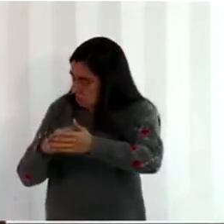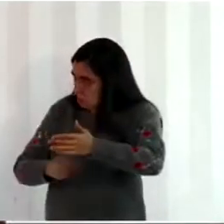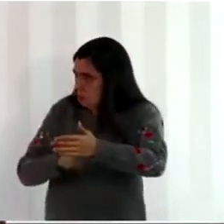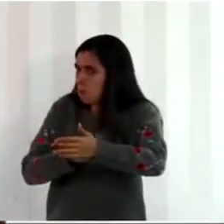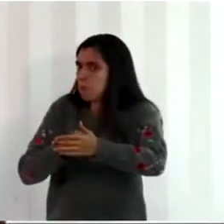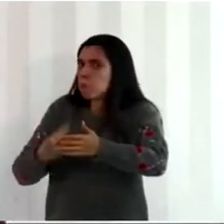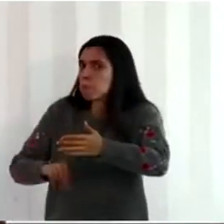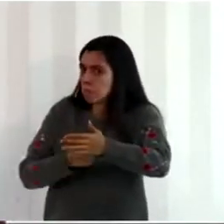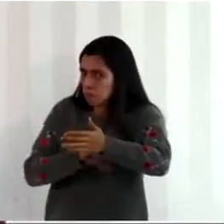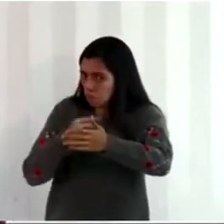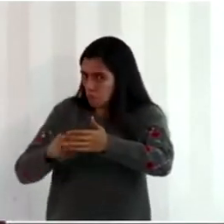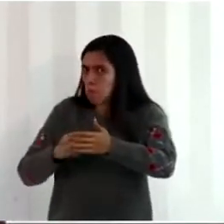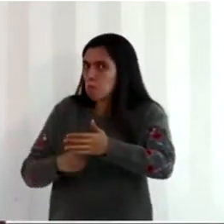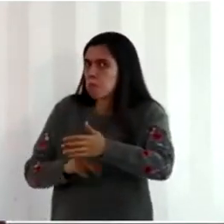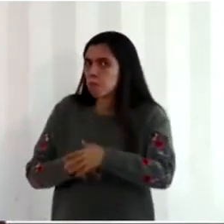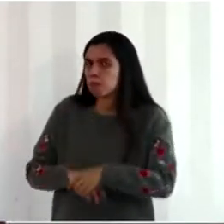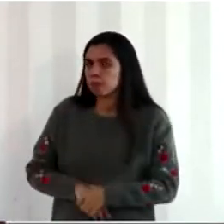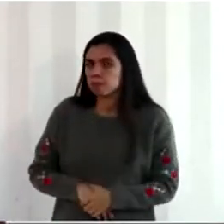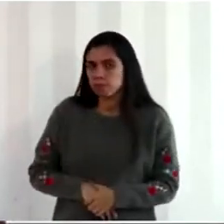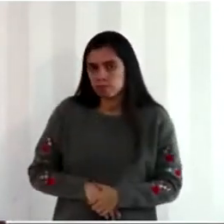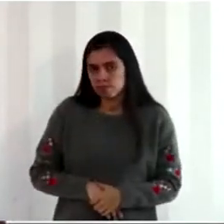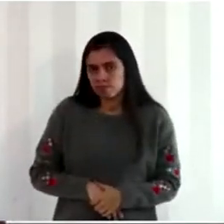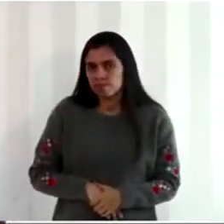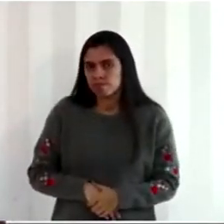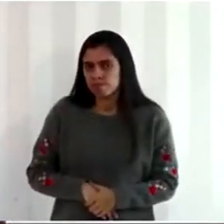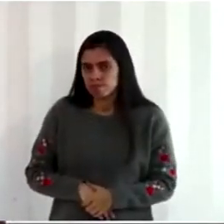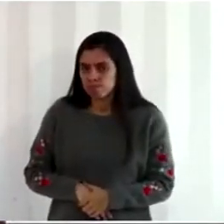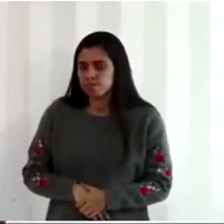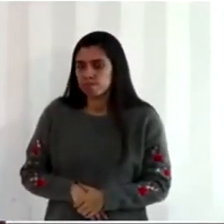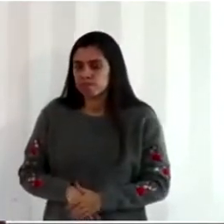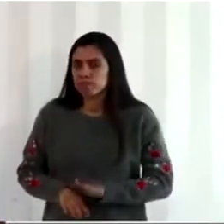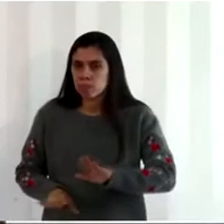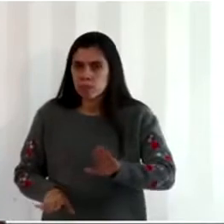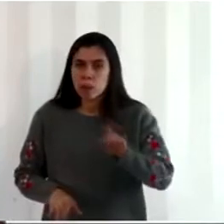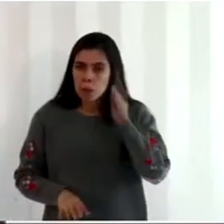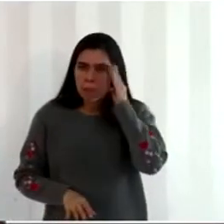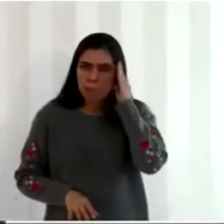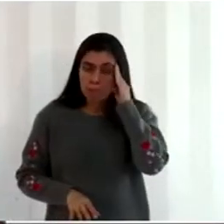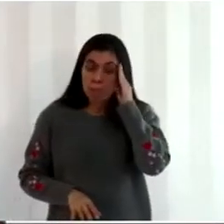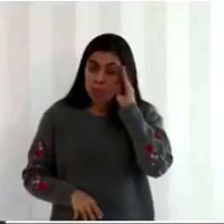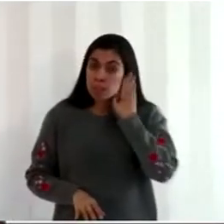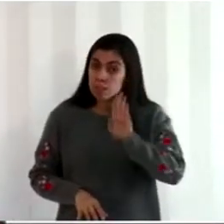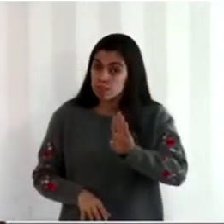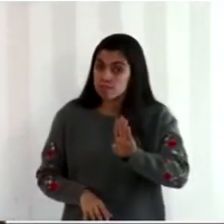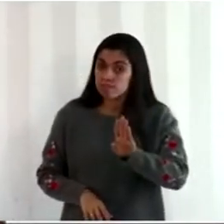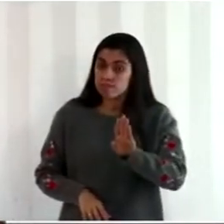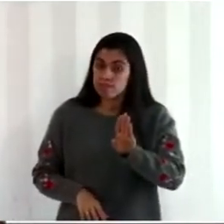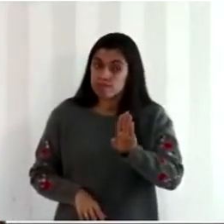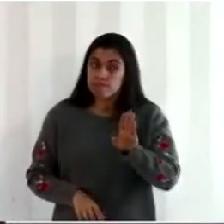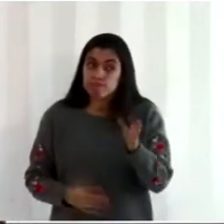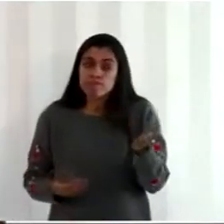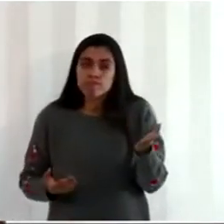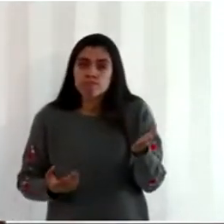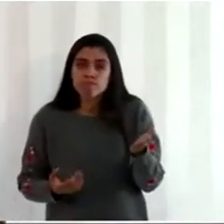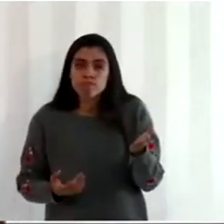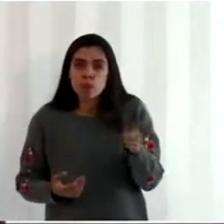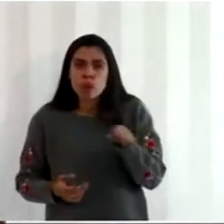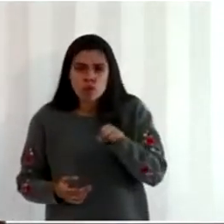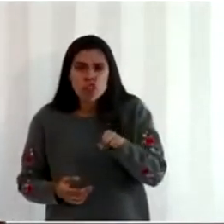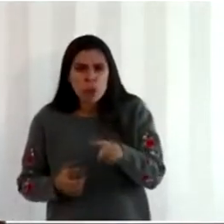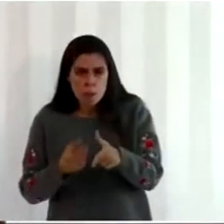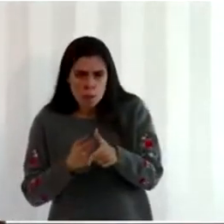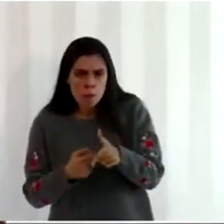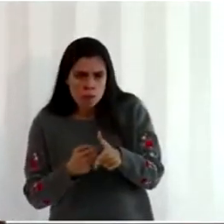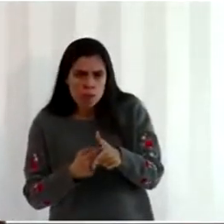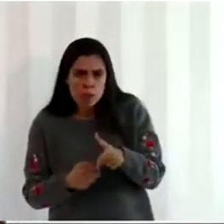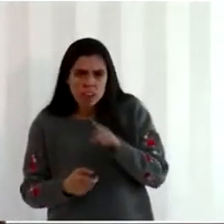muito pessoal. Deus prova os seus filhos. Às vezes você está no centro da vontade de Deus, às vezes você está